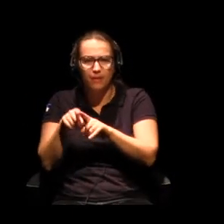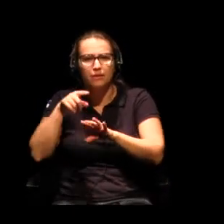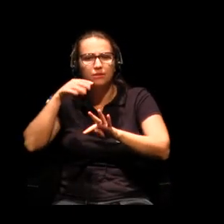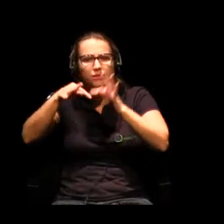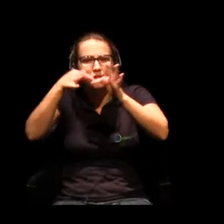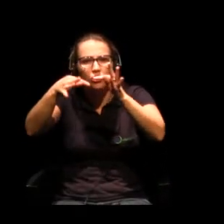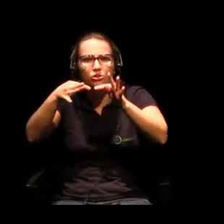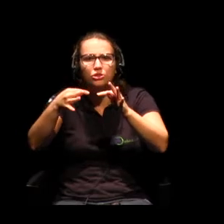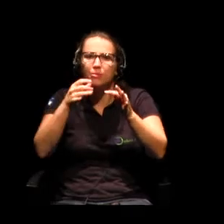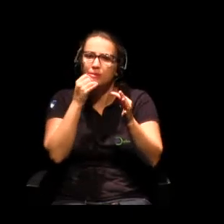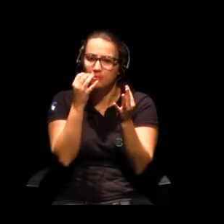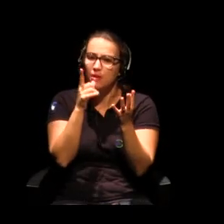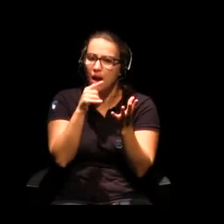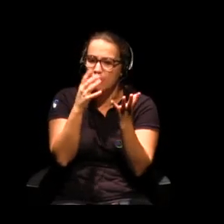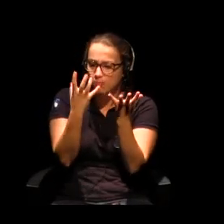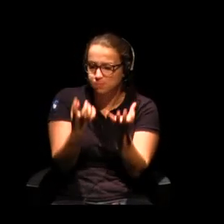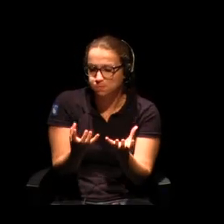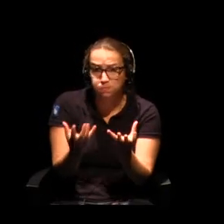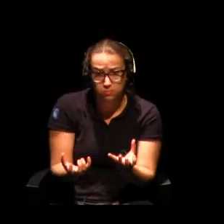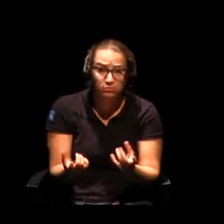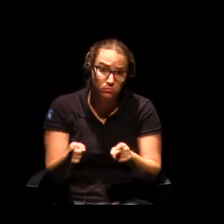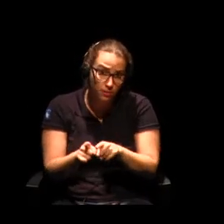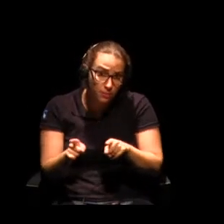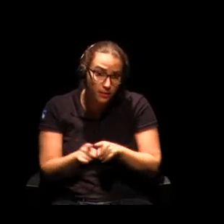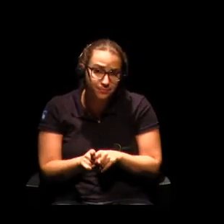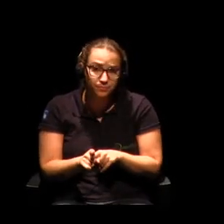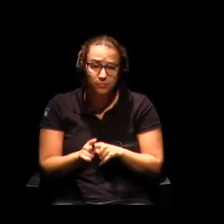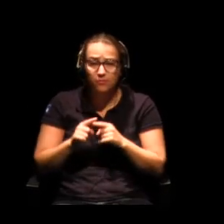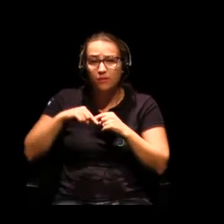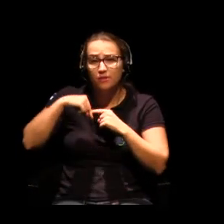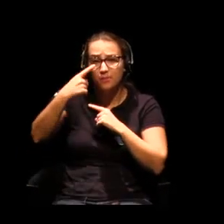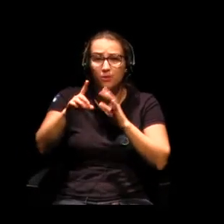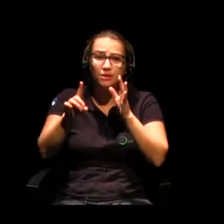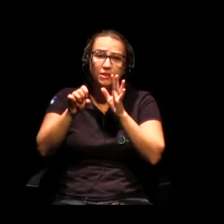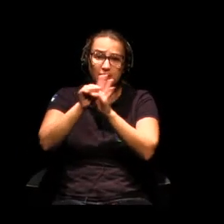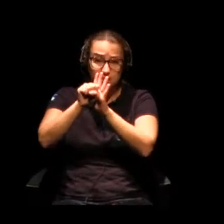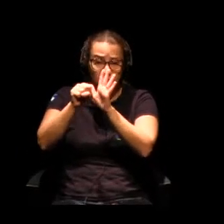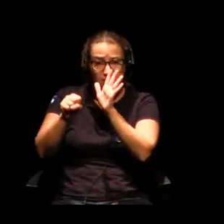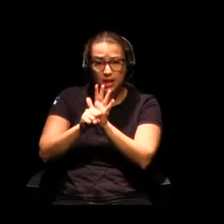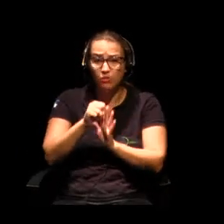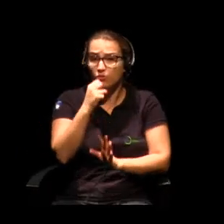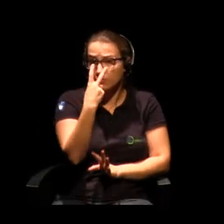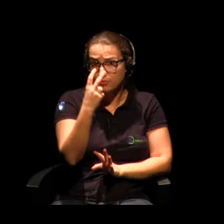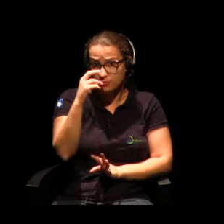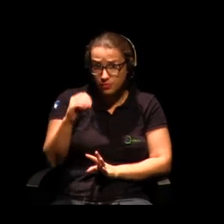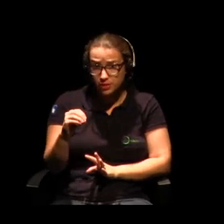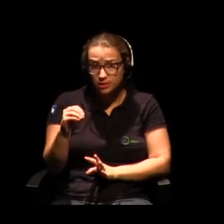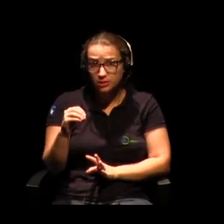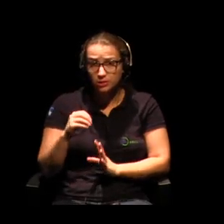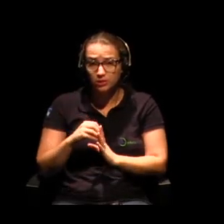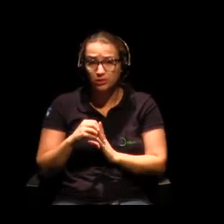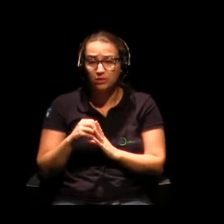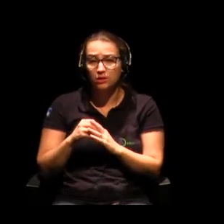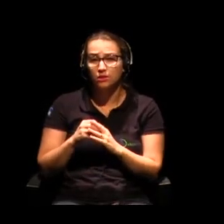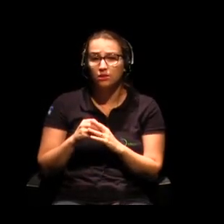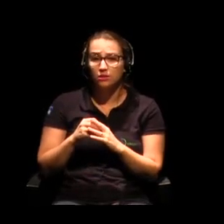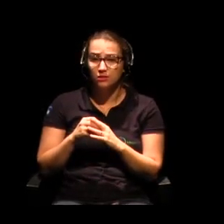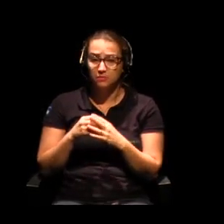tecnologia para irrigação, por exemplo. E depois, no século XX, Franklin